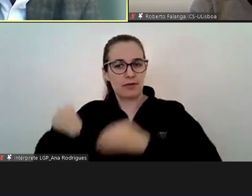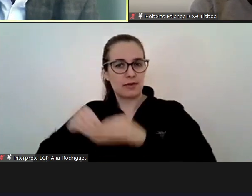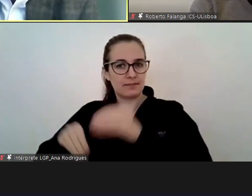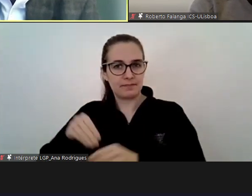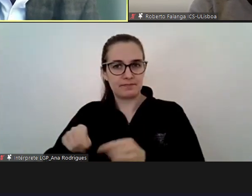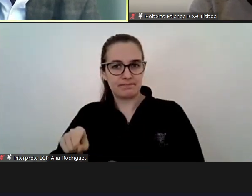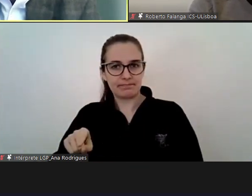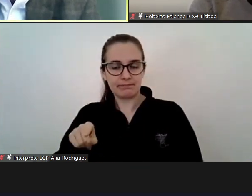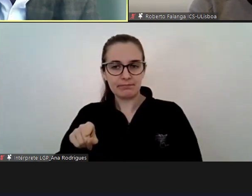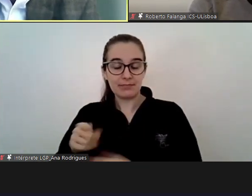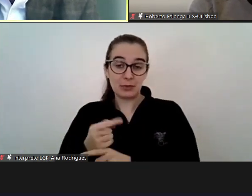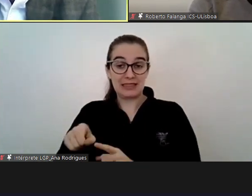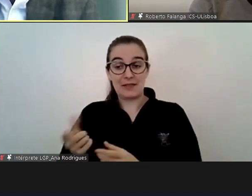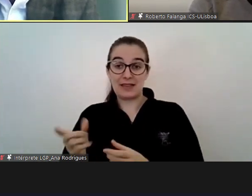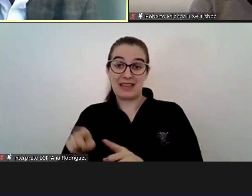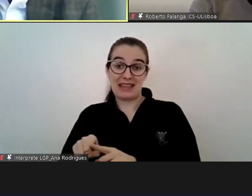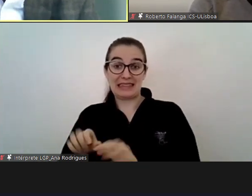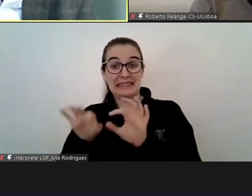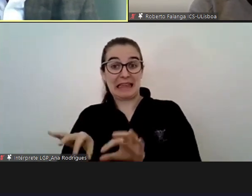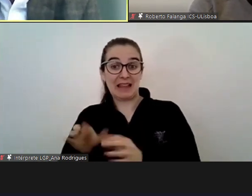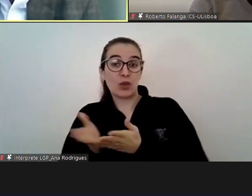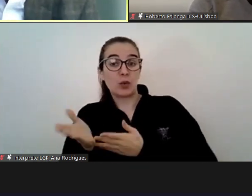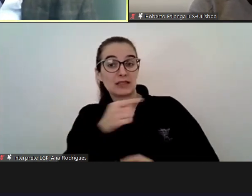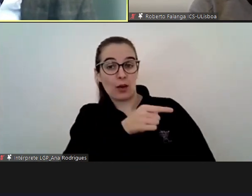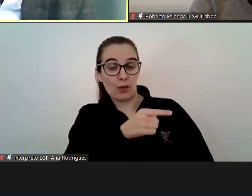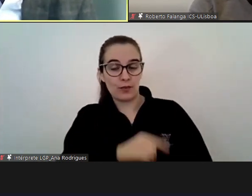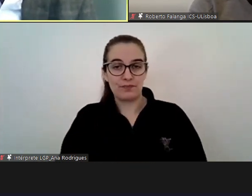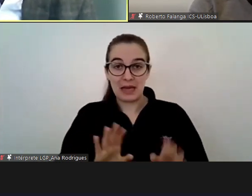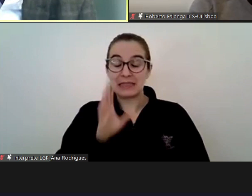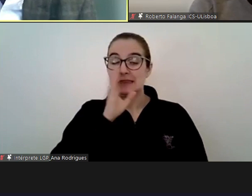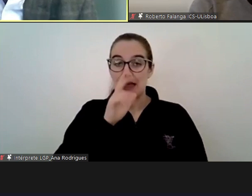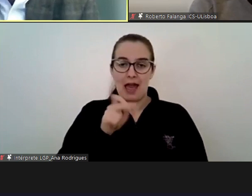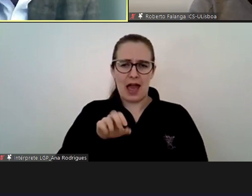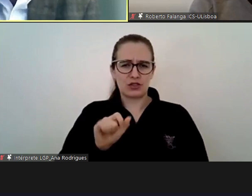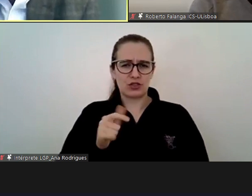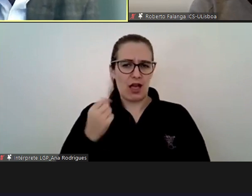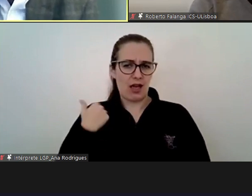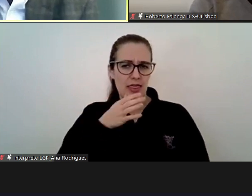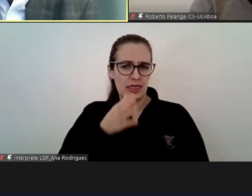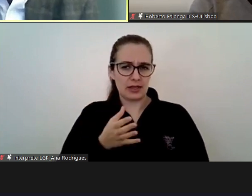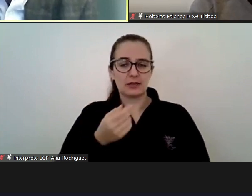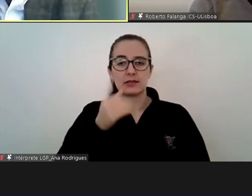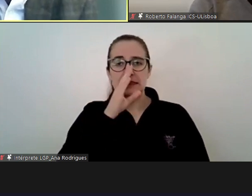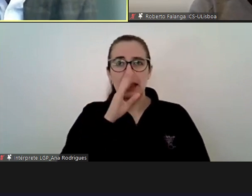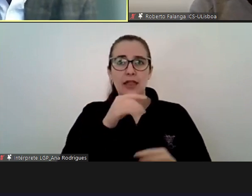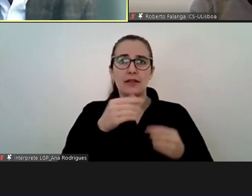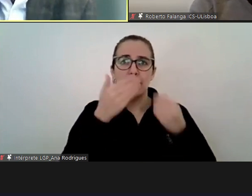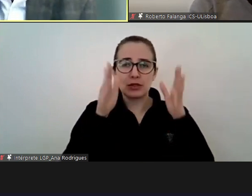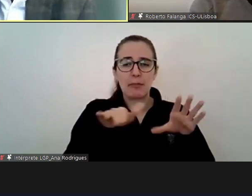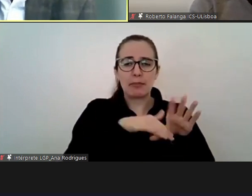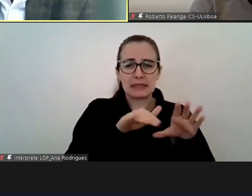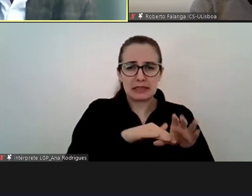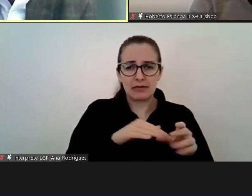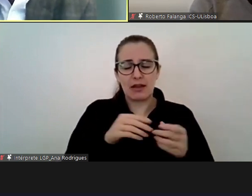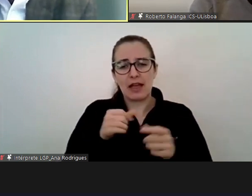representativa é também parte disso. Agora, como dizia a Ângela, se a democracia participativa impacta muito ou pouco a democracia representativa, isso é uma questão que não